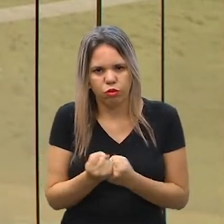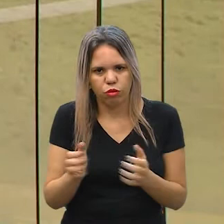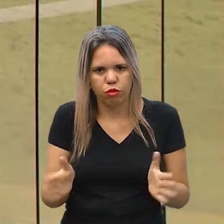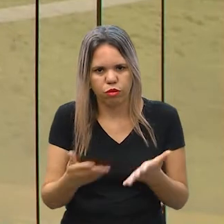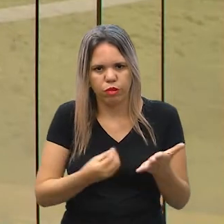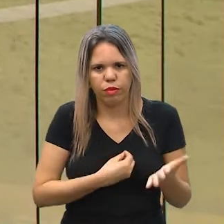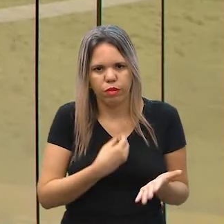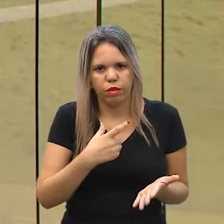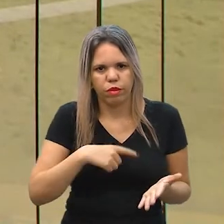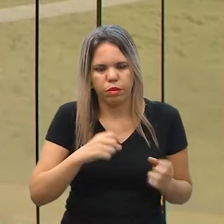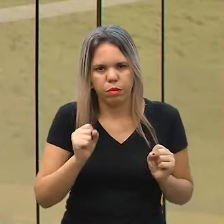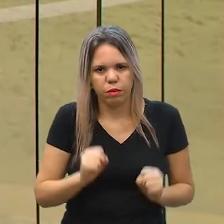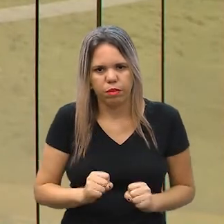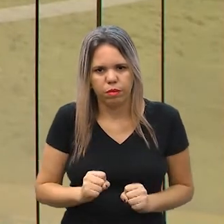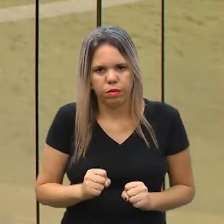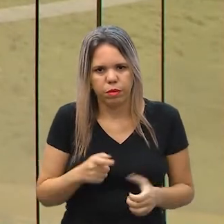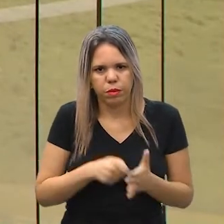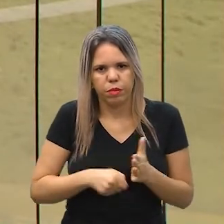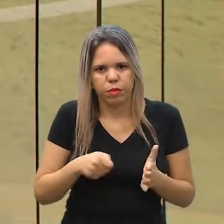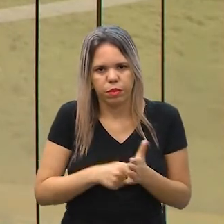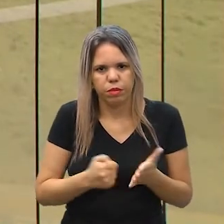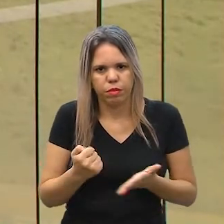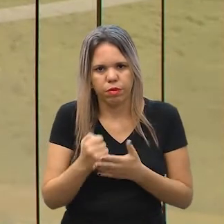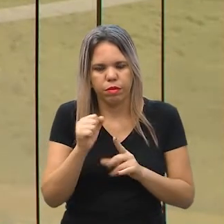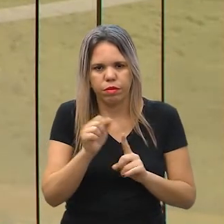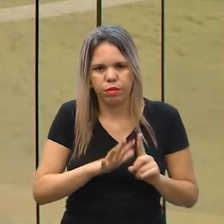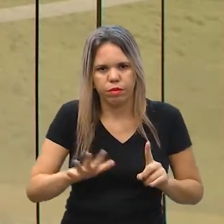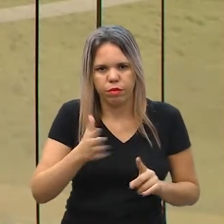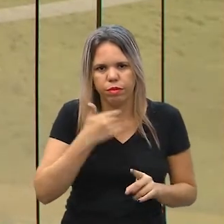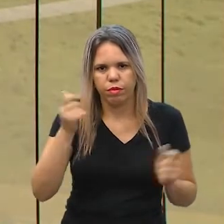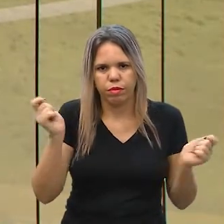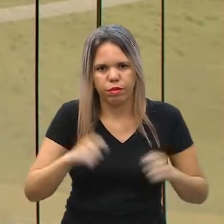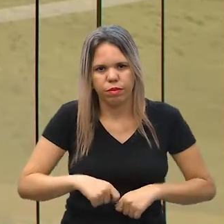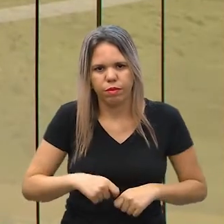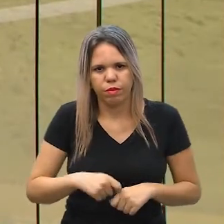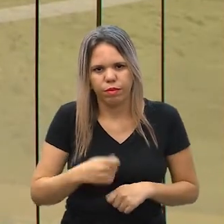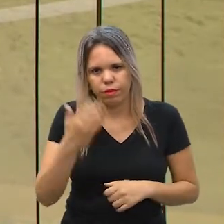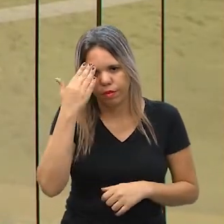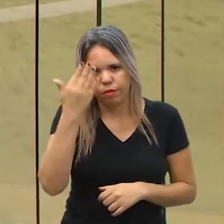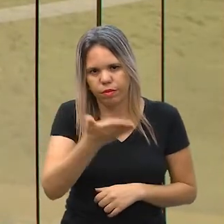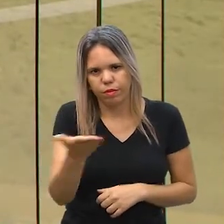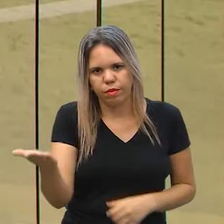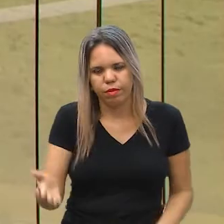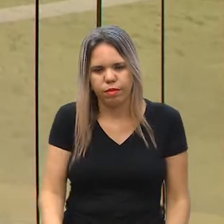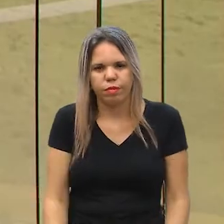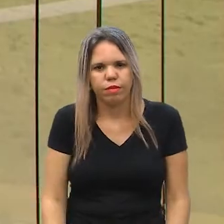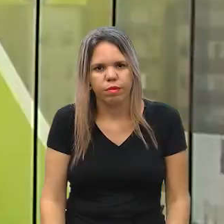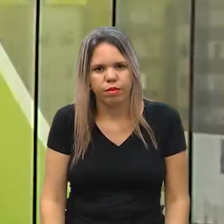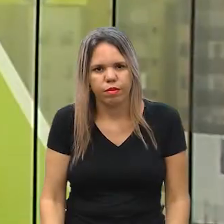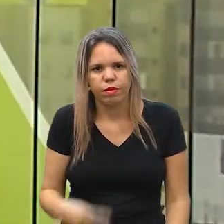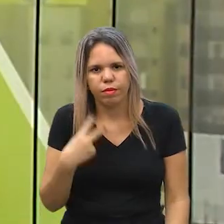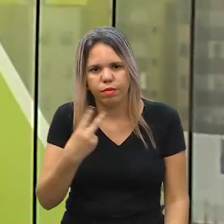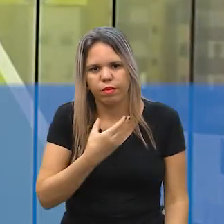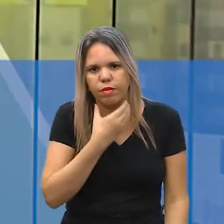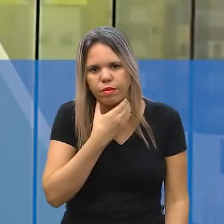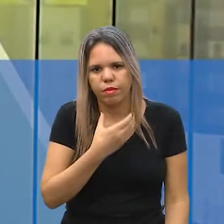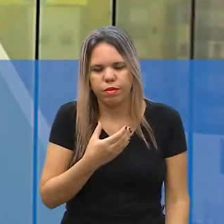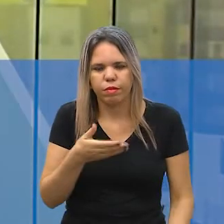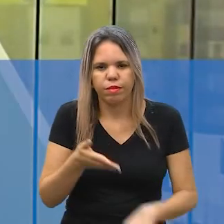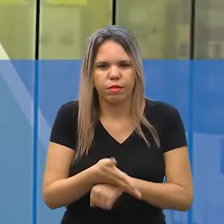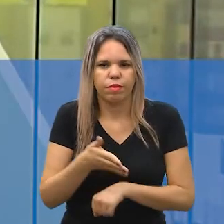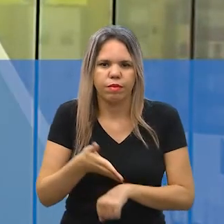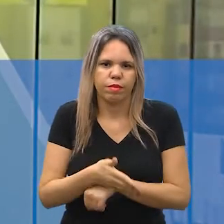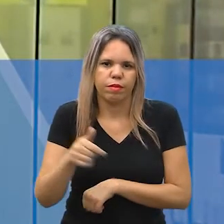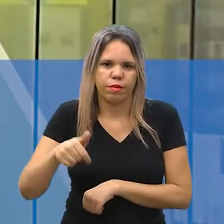poder conduzir a vida desta forma e buscar contribuir para a sociedade da melhor forma possível. Muito obrigado a todos. Obrigado. O vereador Carmo